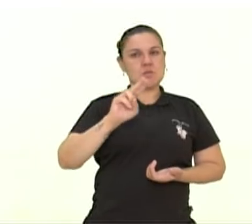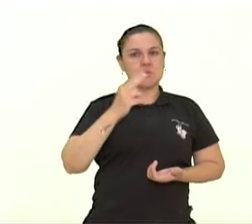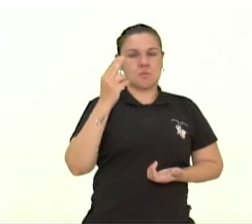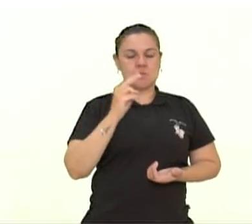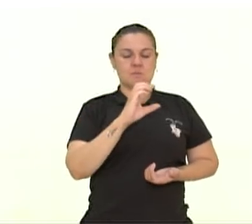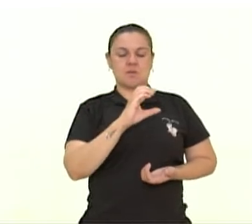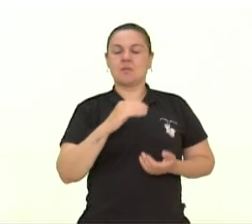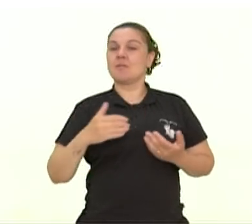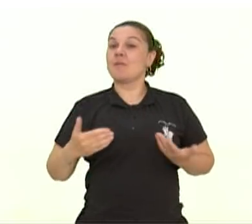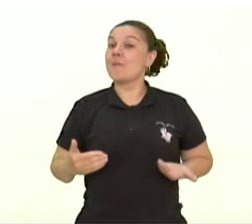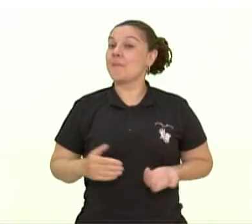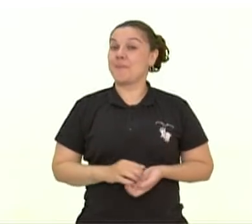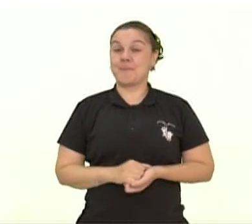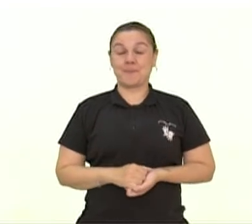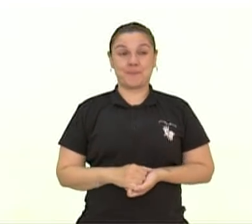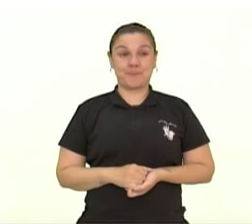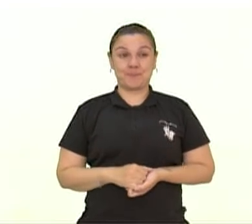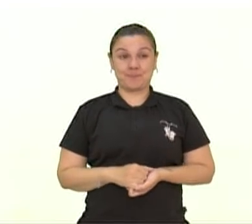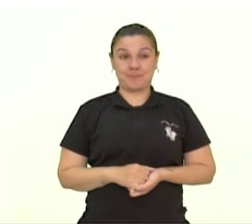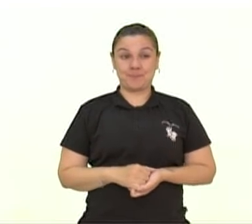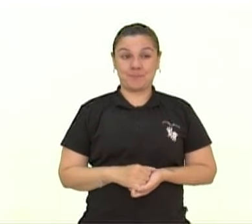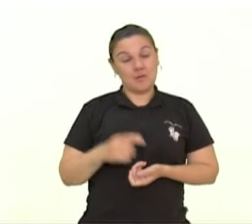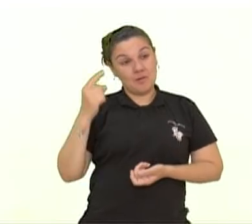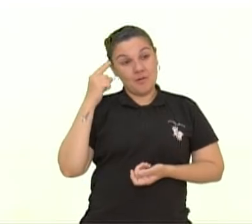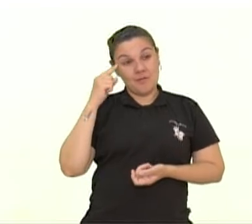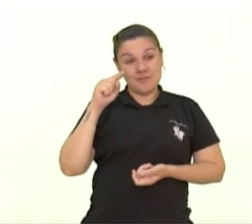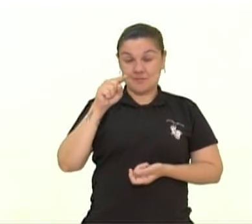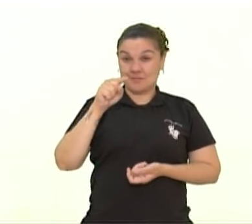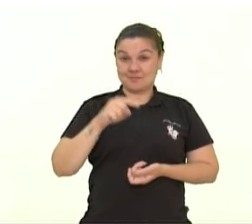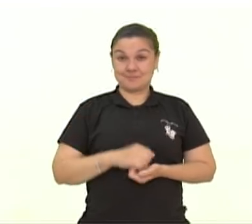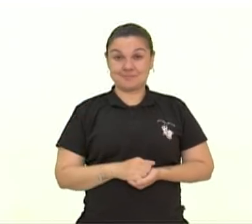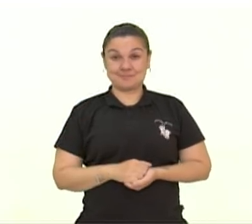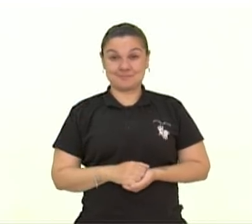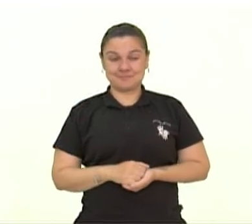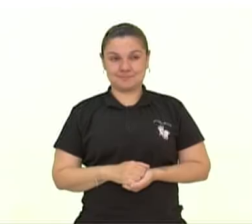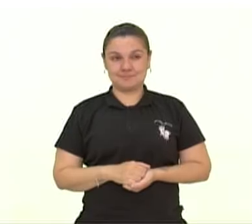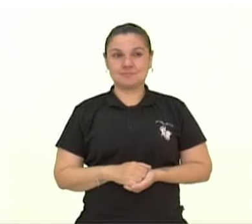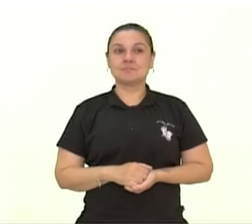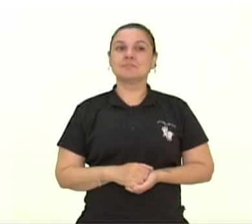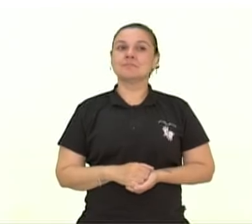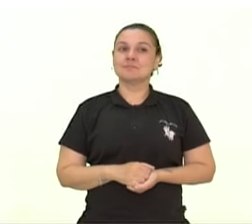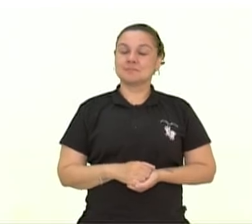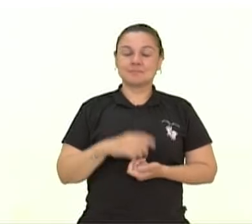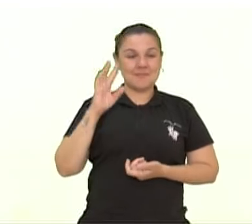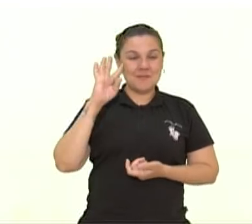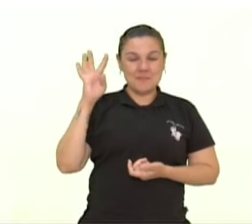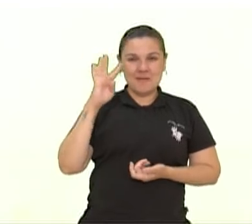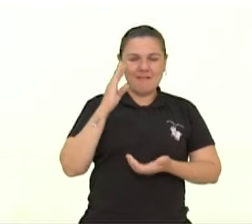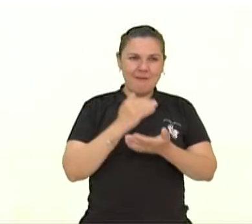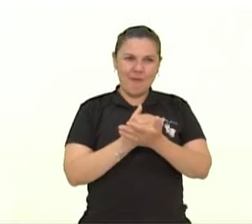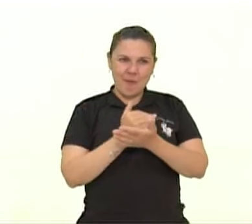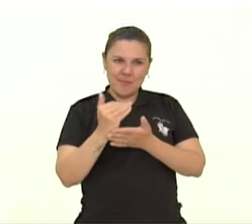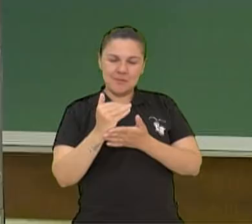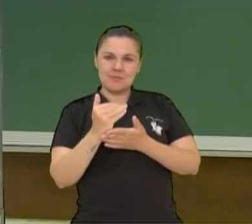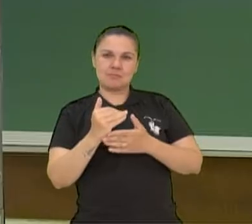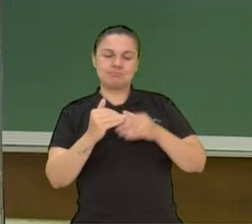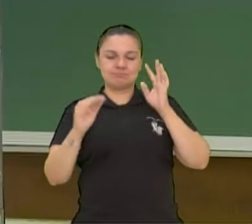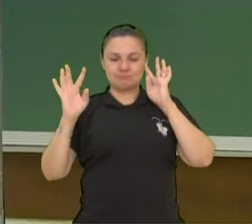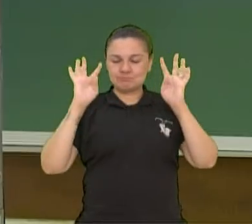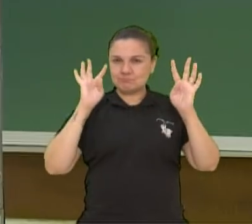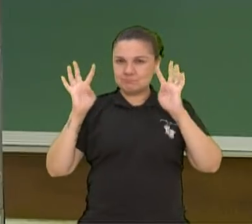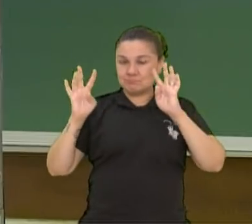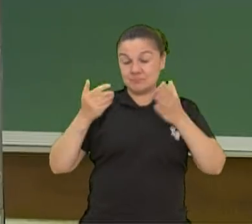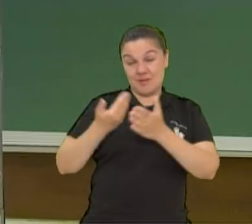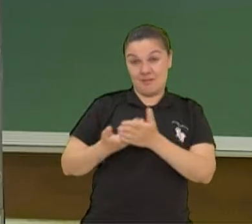grafia seria com C? E aí, o que vocês pensam? Qual chute vocês dariam? Né? Então, só para a gente começar as nossas reflexões da aula